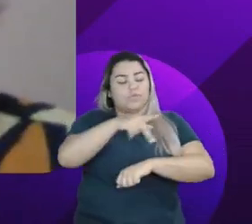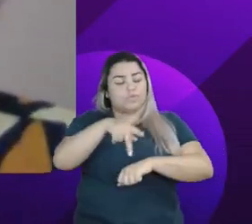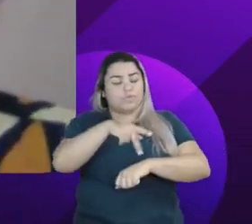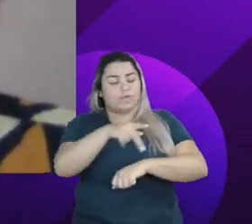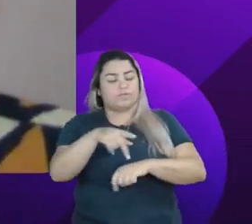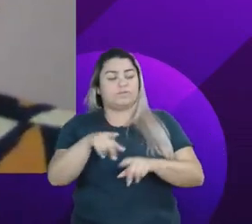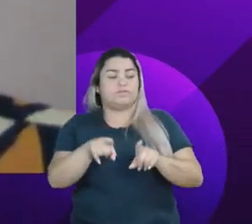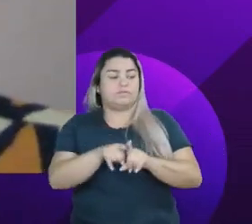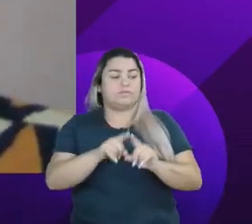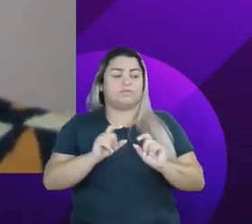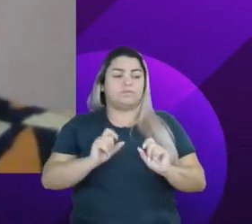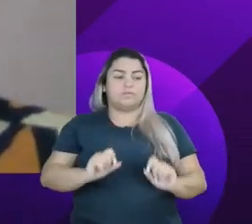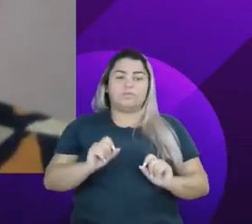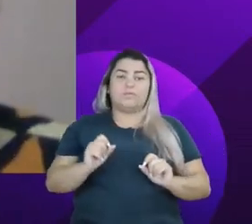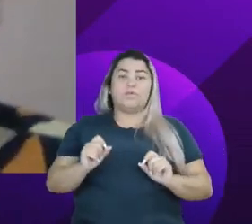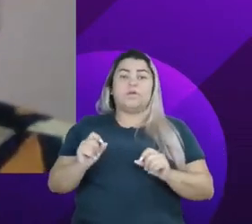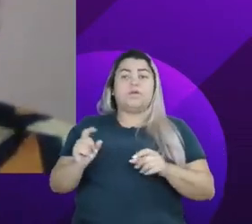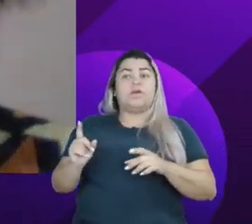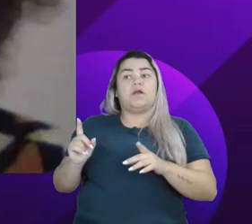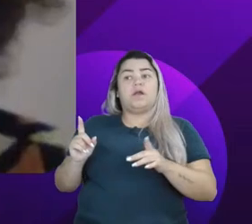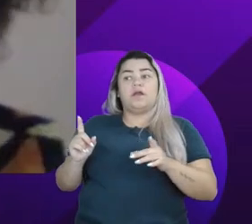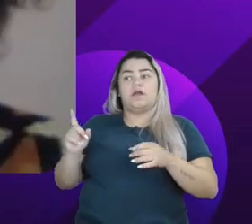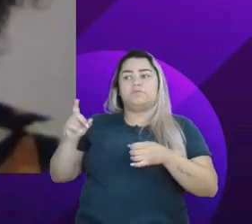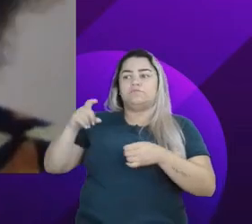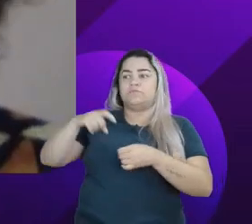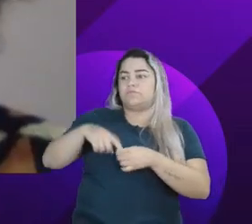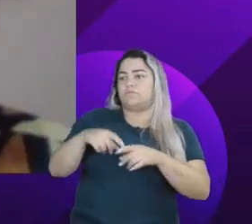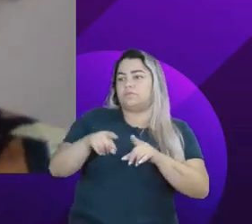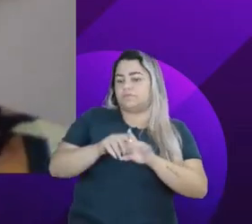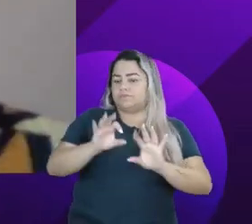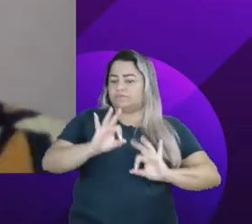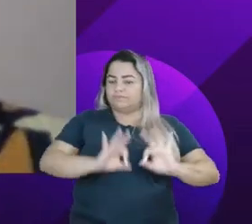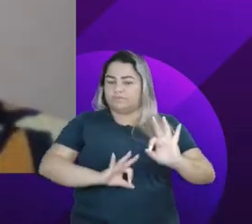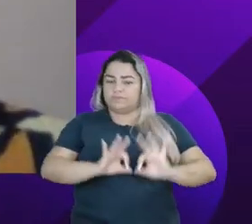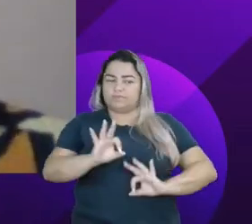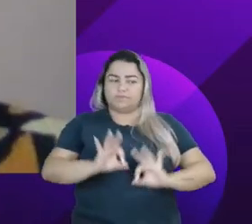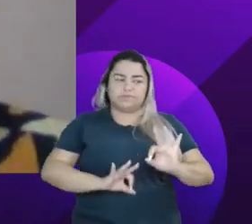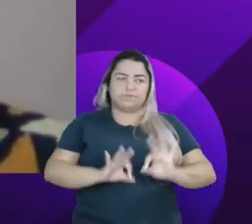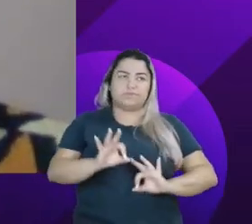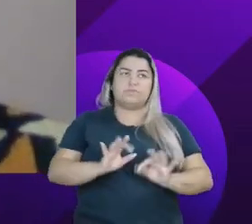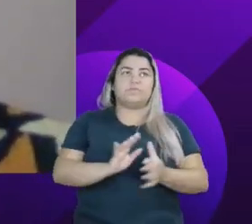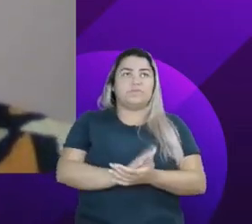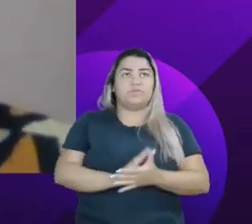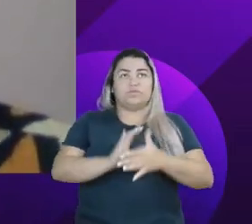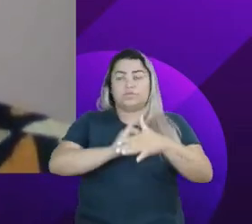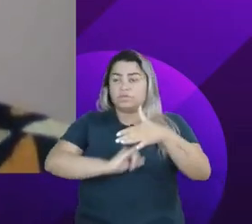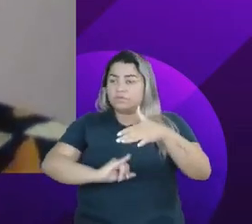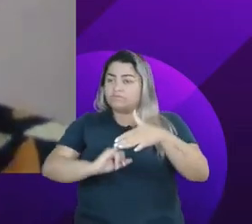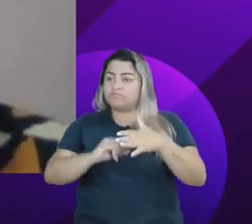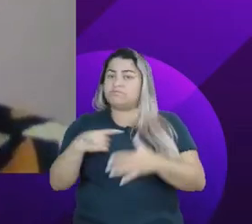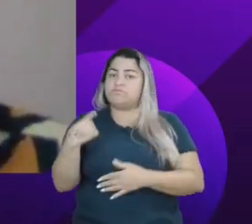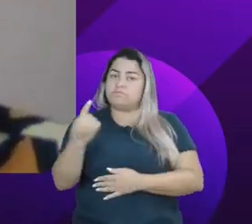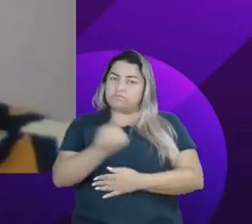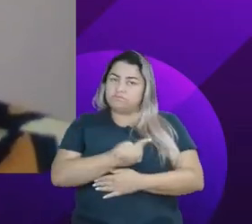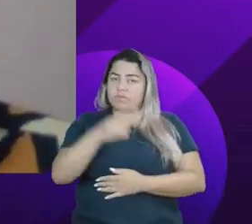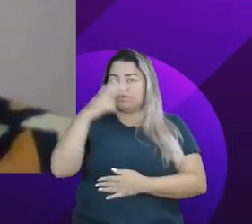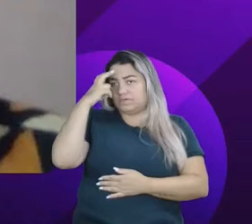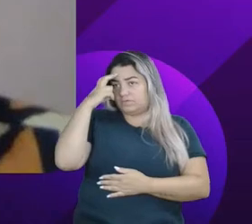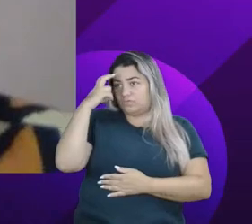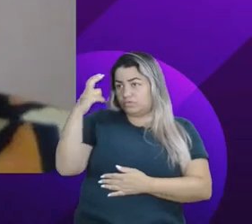viveu algumas idas e vindas na organização institucional da nossa cultura,